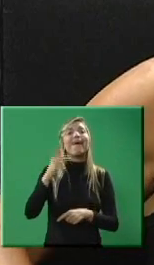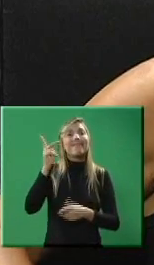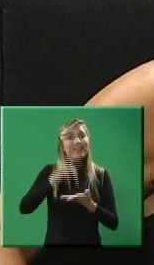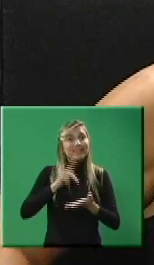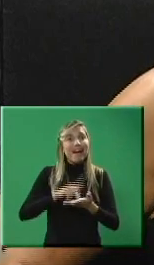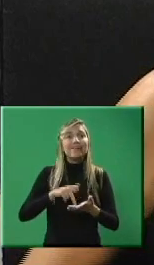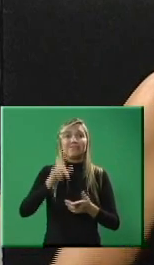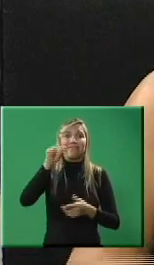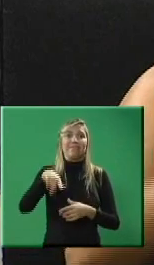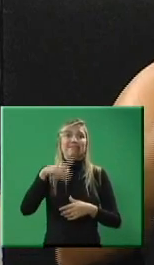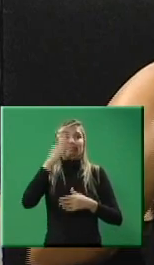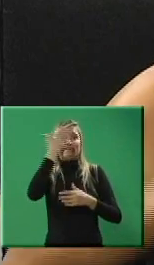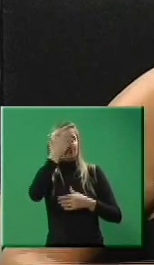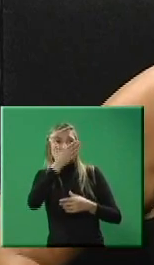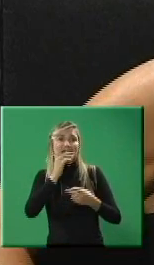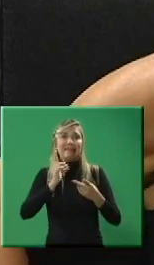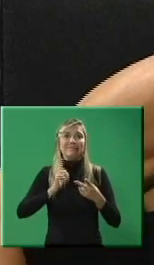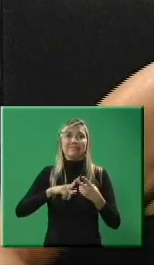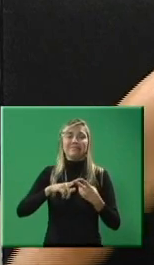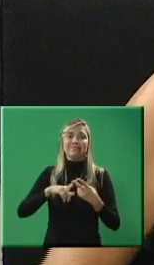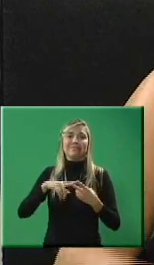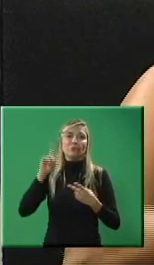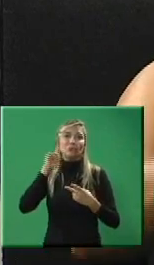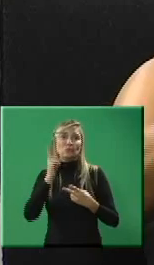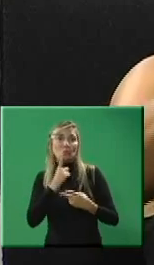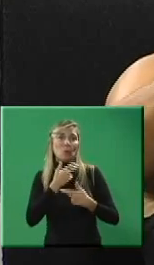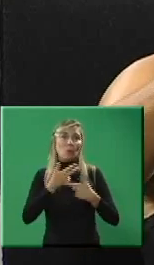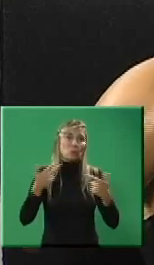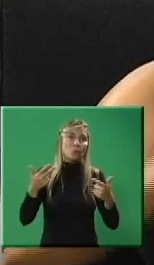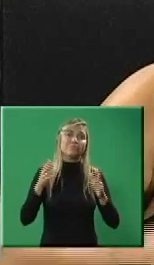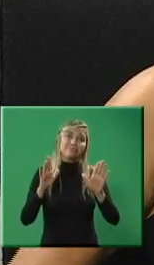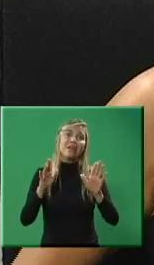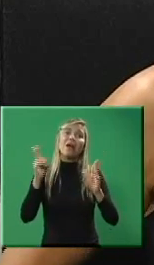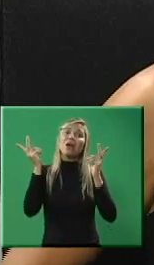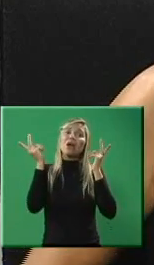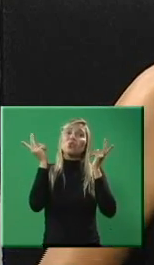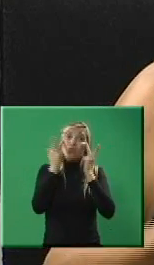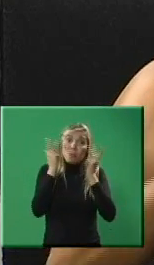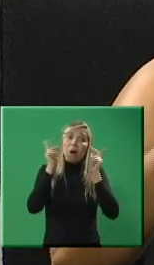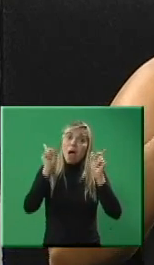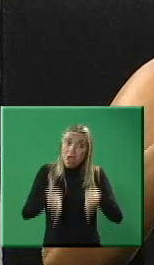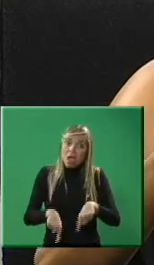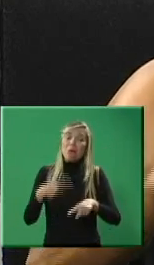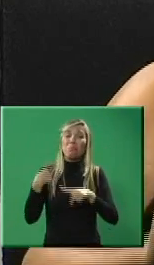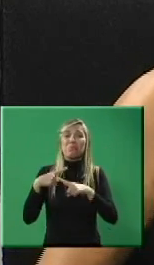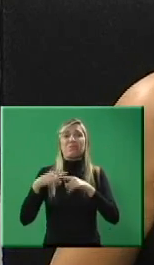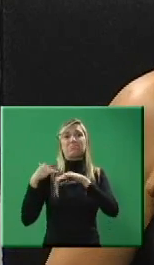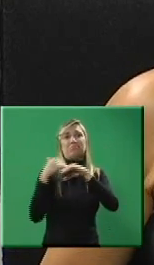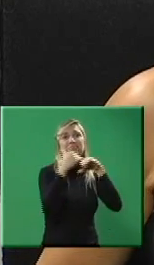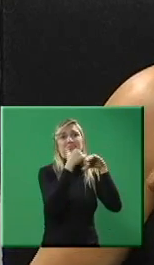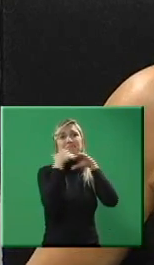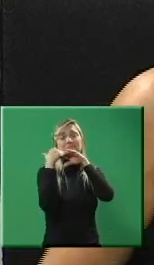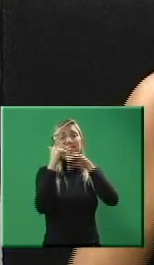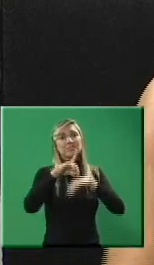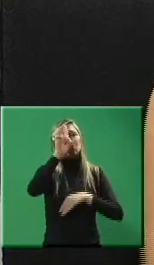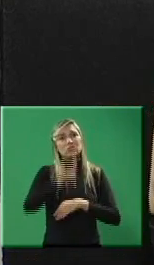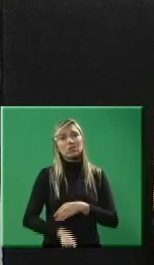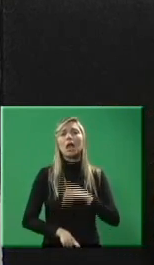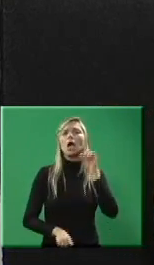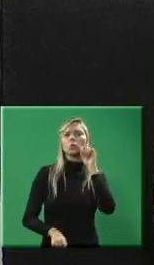nós achamos que simplesmente construir uma linha pelo andar, né, lá no centro da cidade,